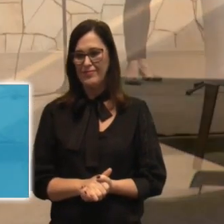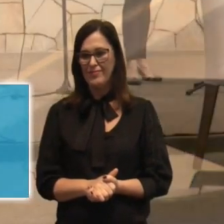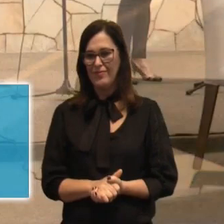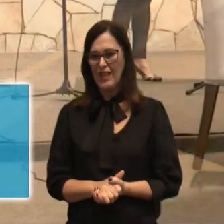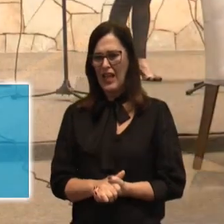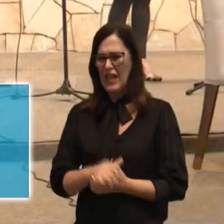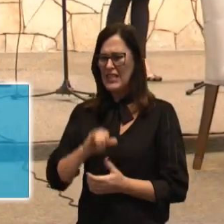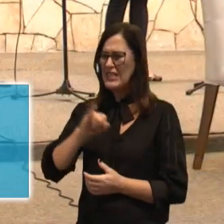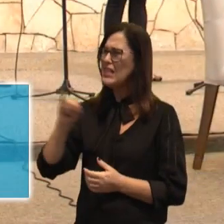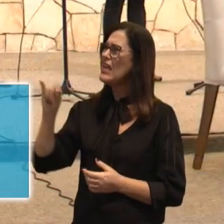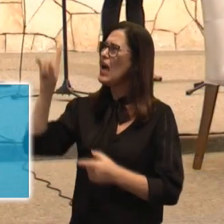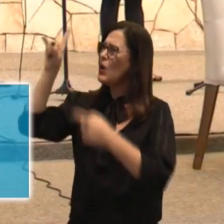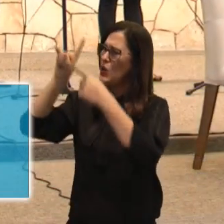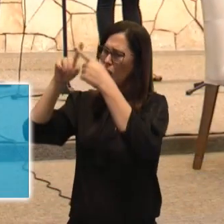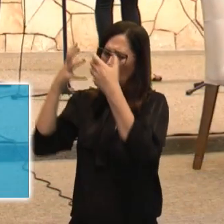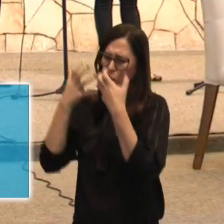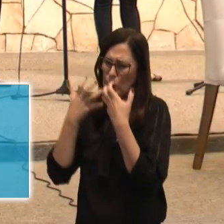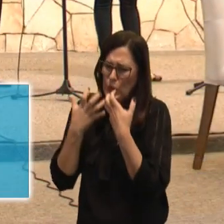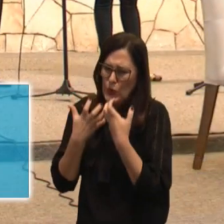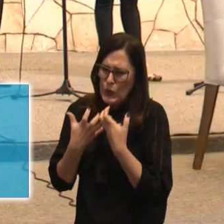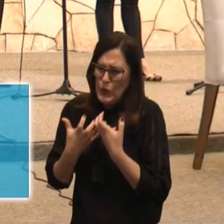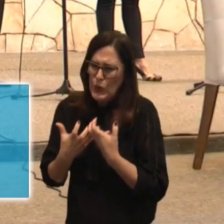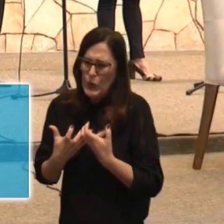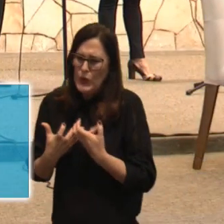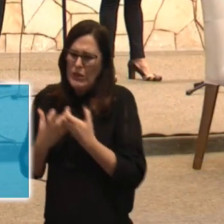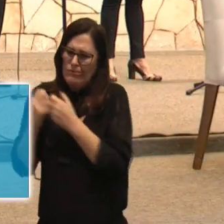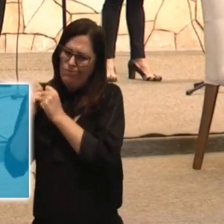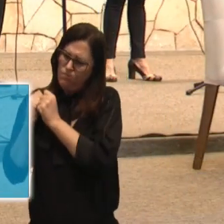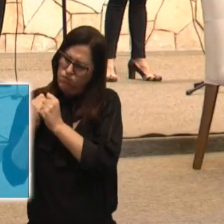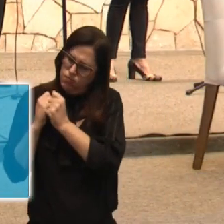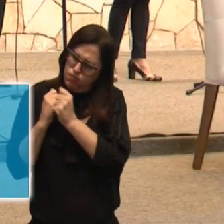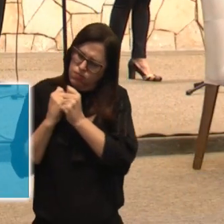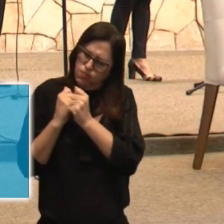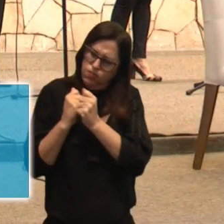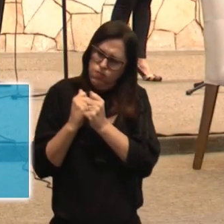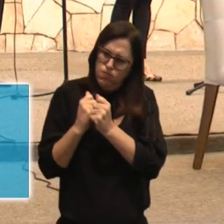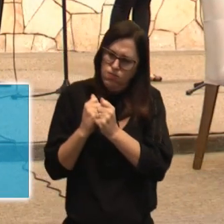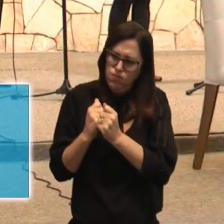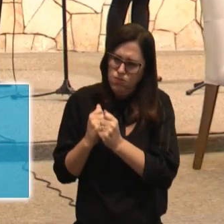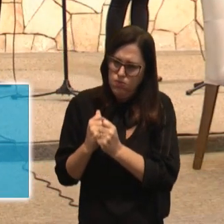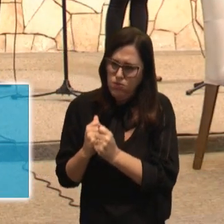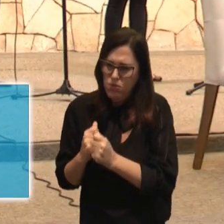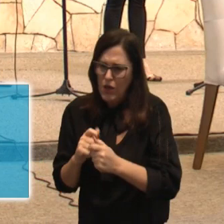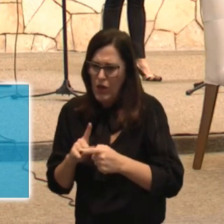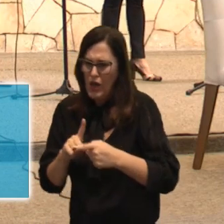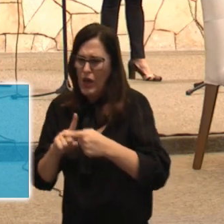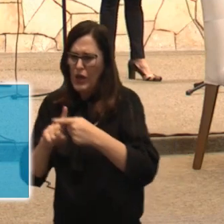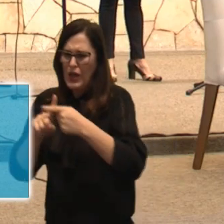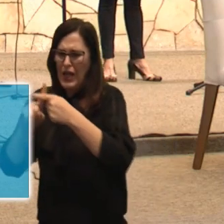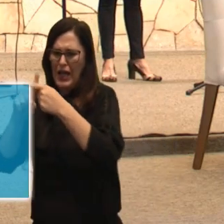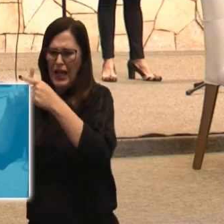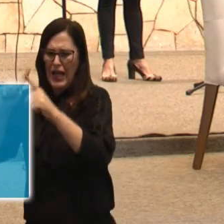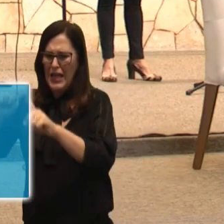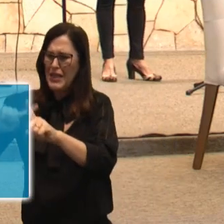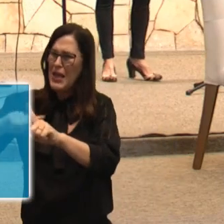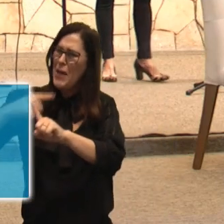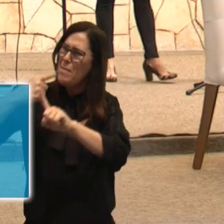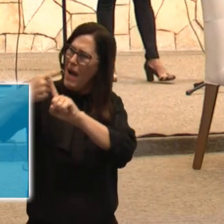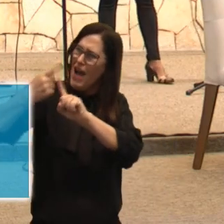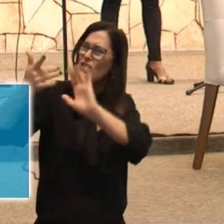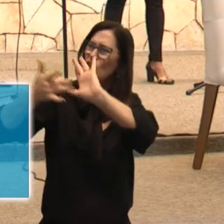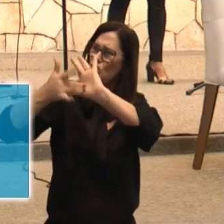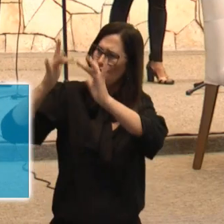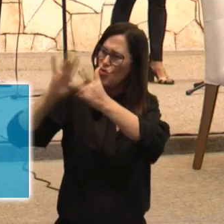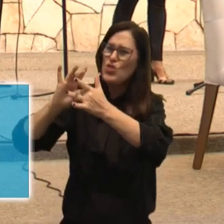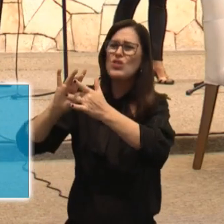Se cruz pesada eu tenho de levar, cruz mais pesada